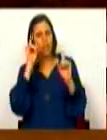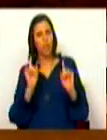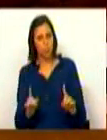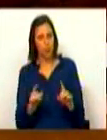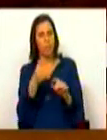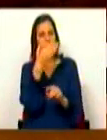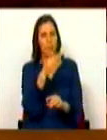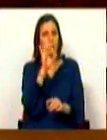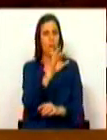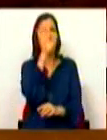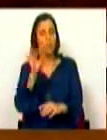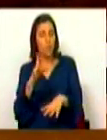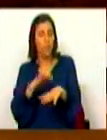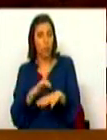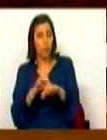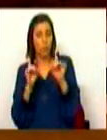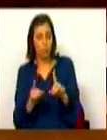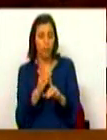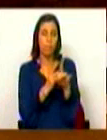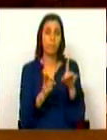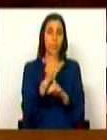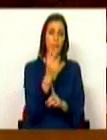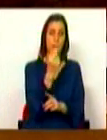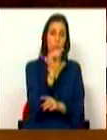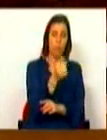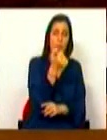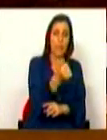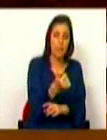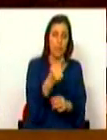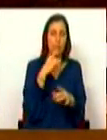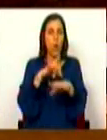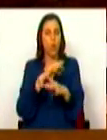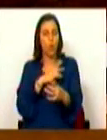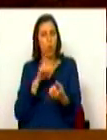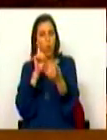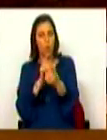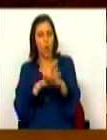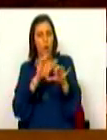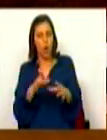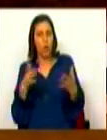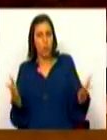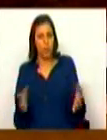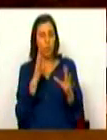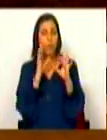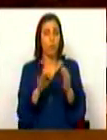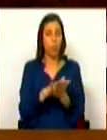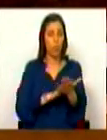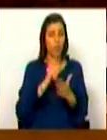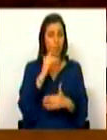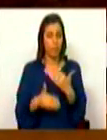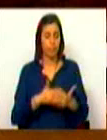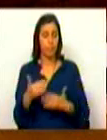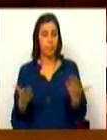em 76% dos doentes e um aumento de 3,5% de primeiras consultas hospitalares. Cuidados